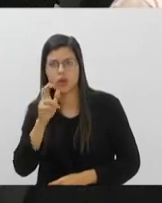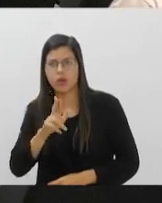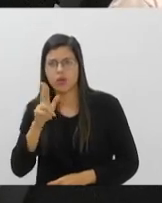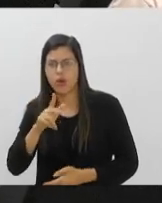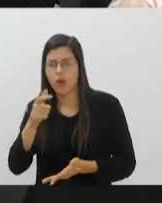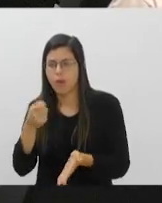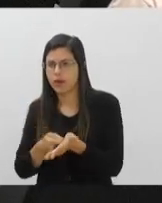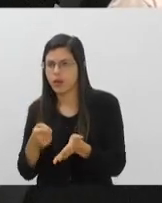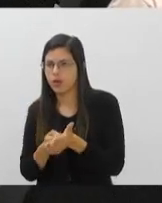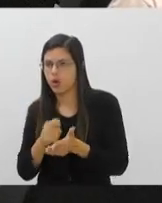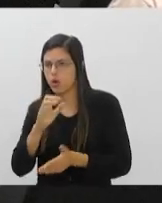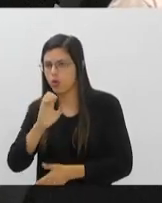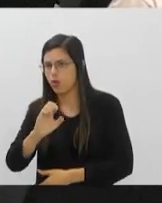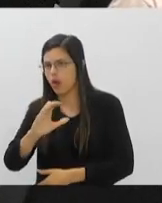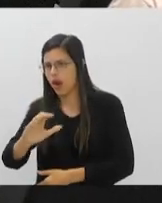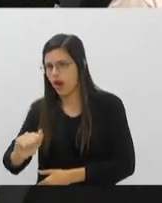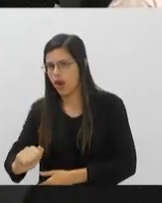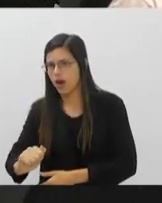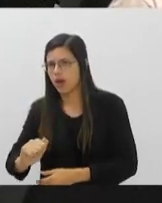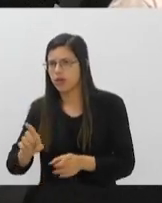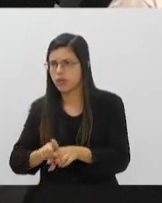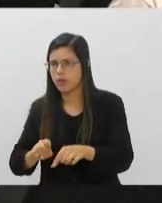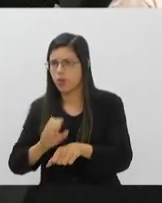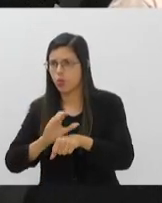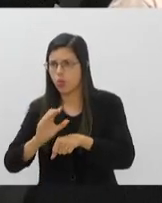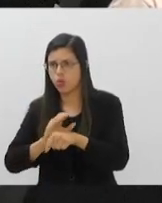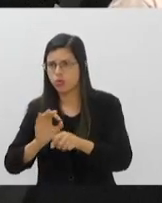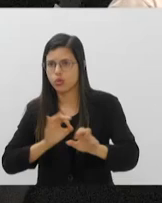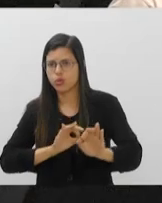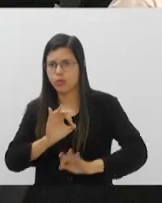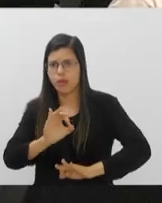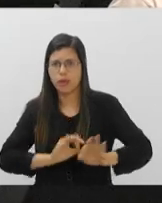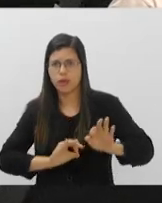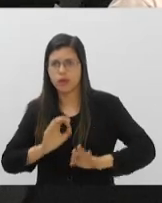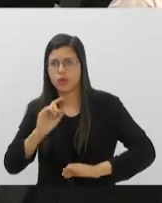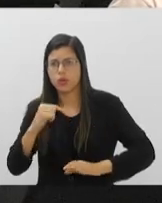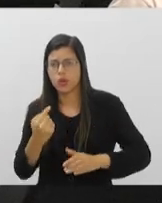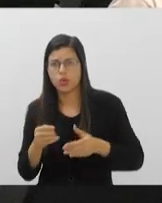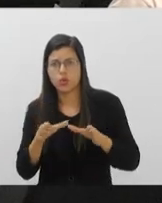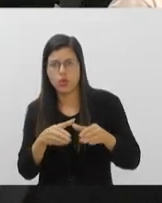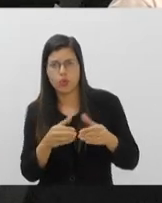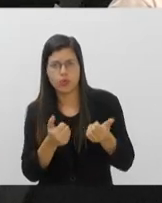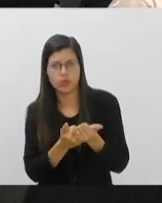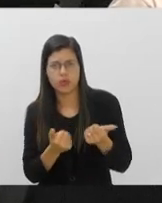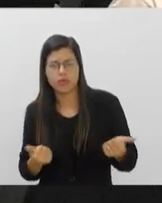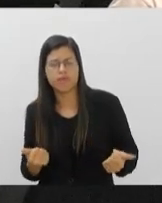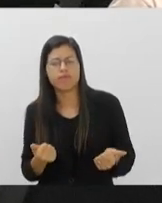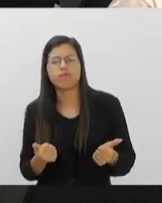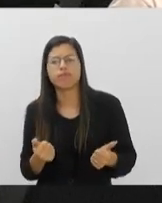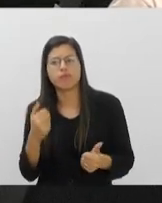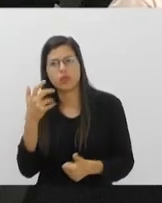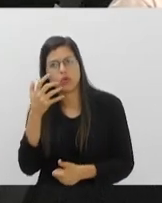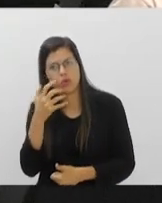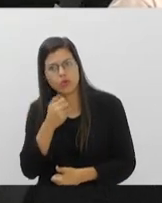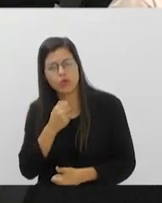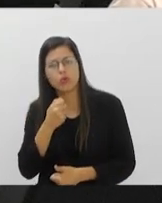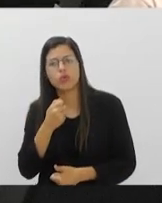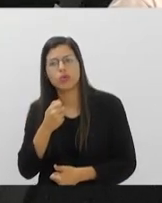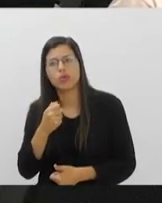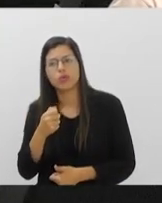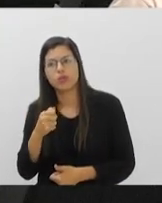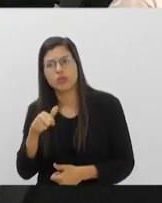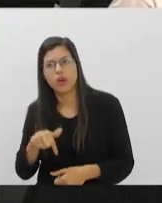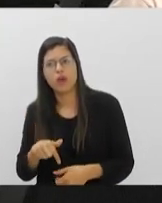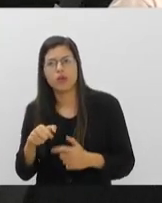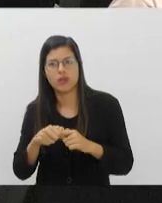eca sim né como o curso de preparação e nós grupos de apoio adoção temos em insistido através da mar